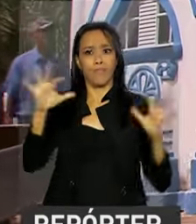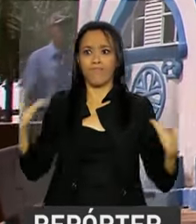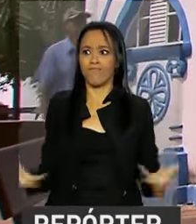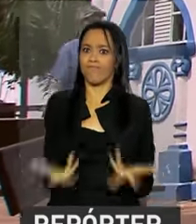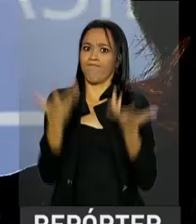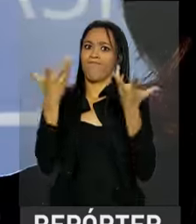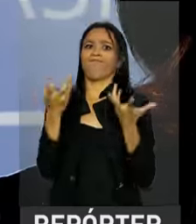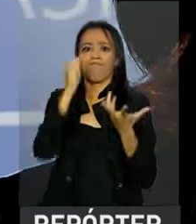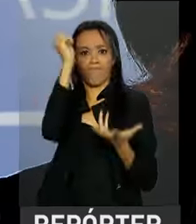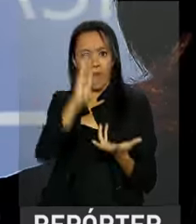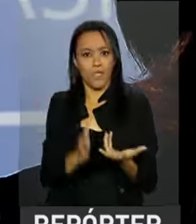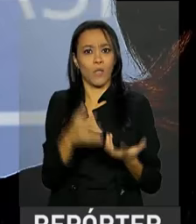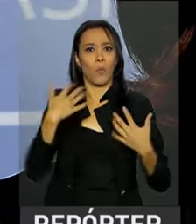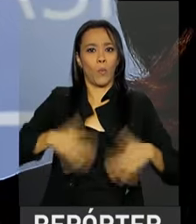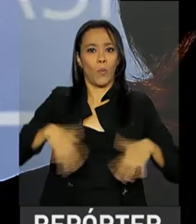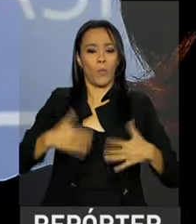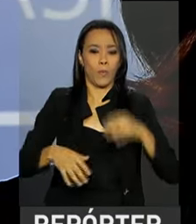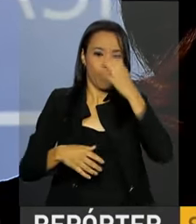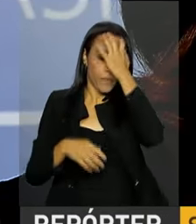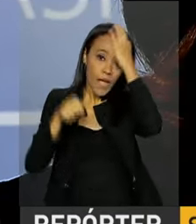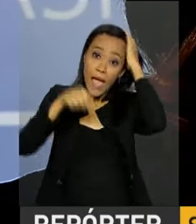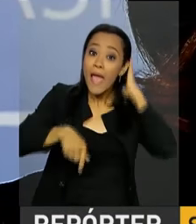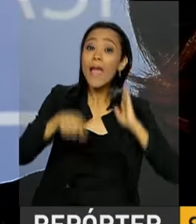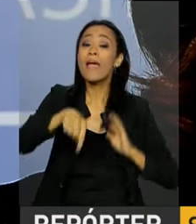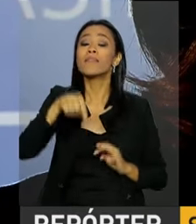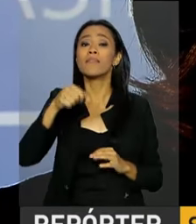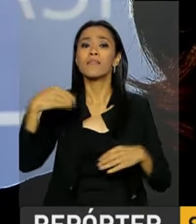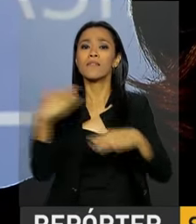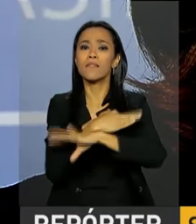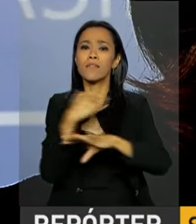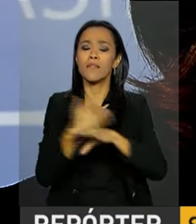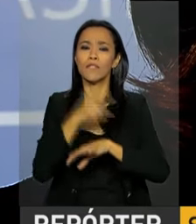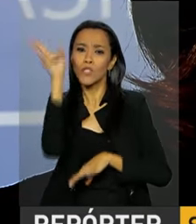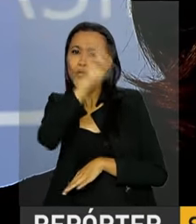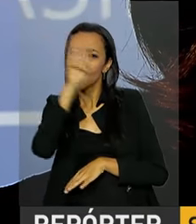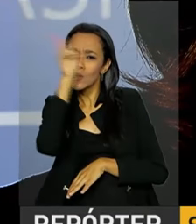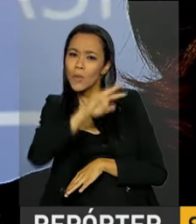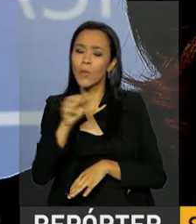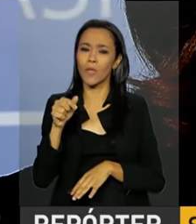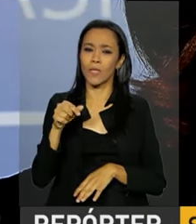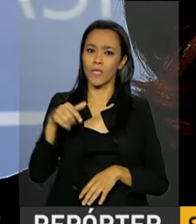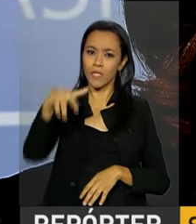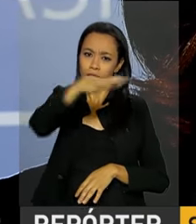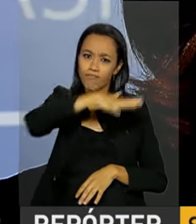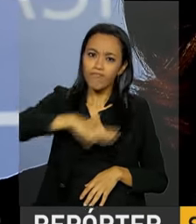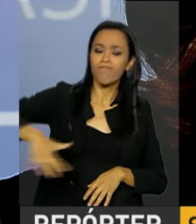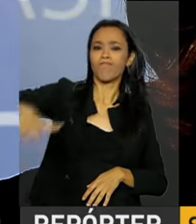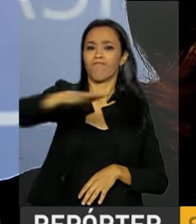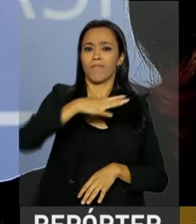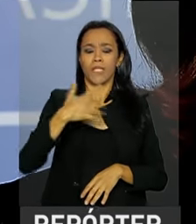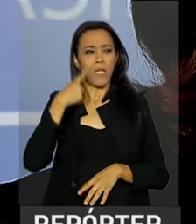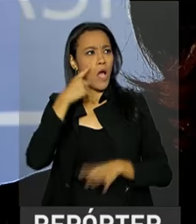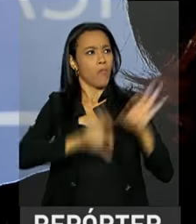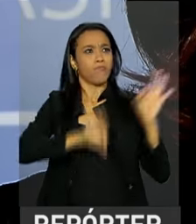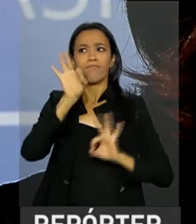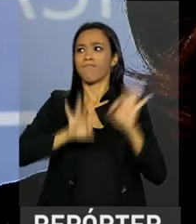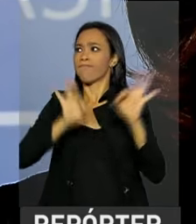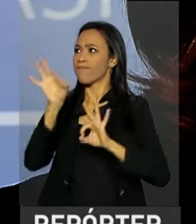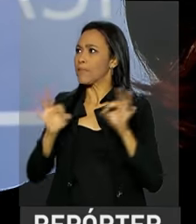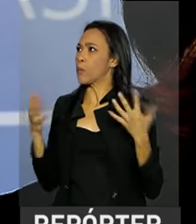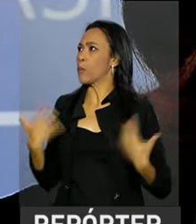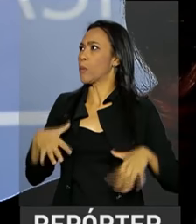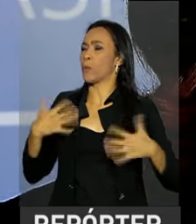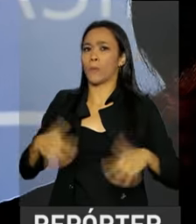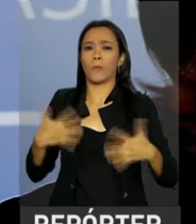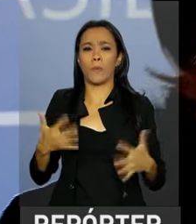patrimônio brasileiro. Essa cidade histórica, essa cidade que é patrimônio da humanidade, e com essa arquitetura riquíssima e